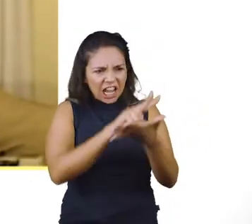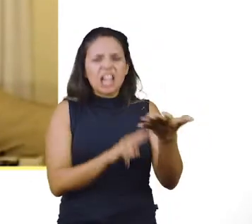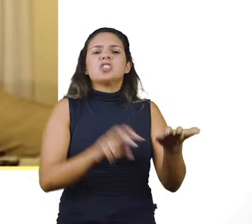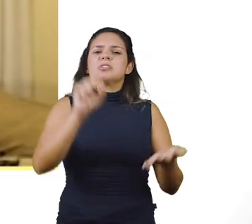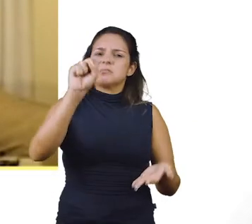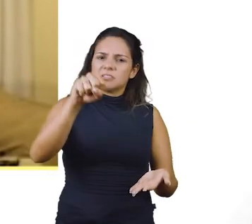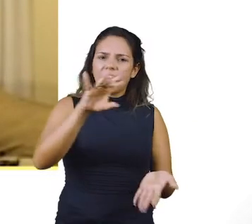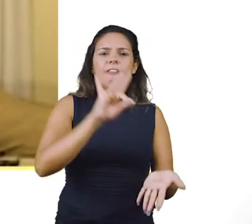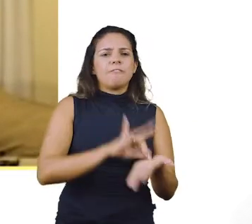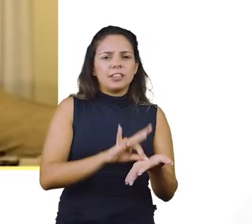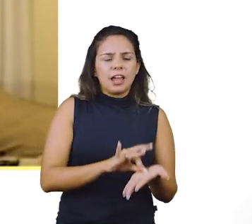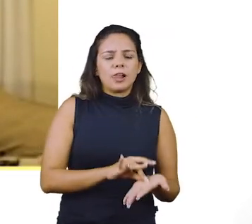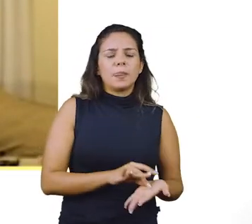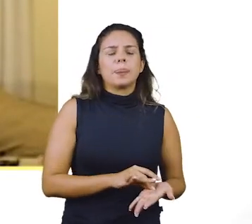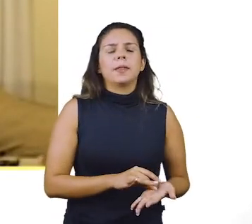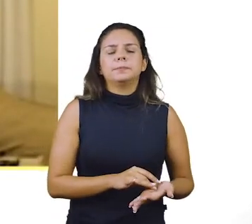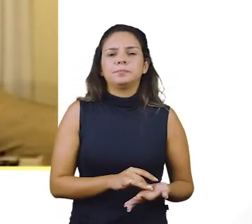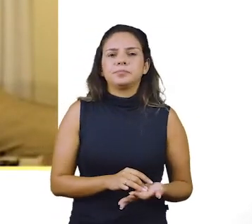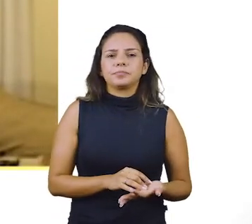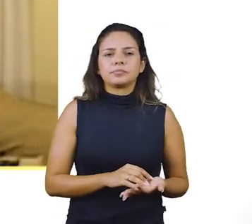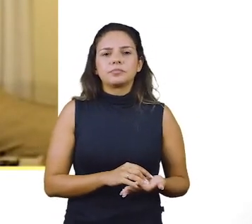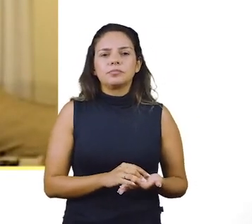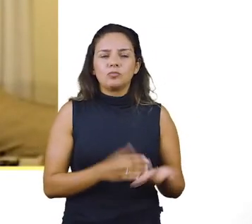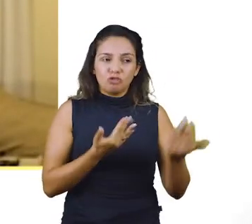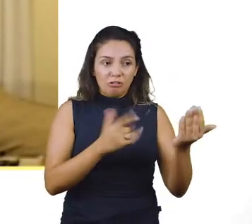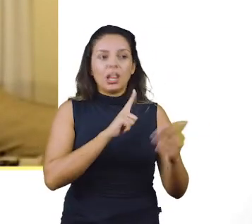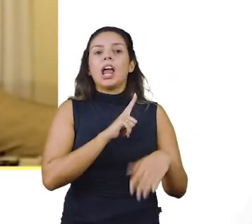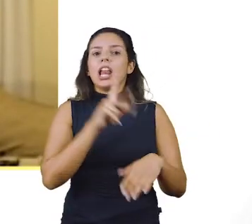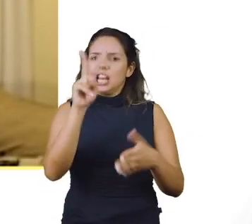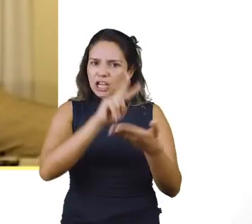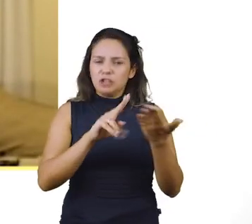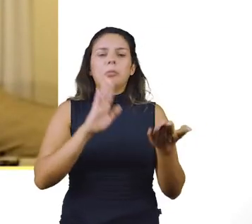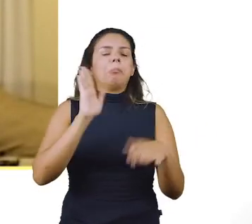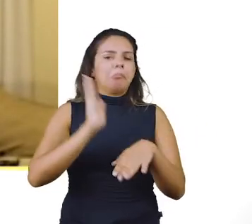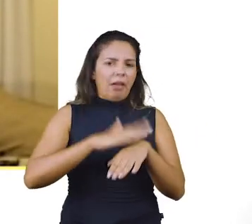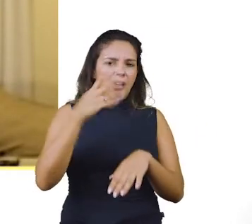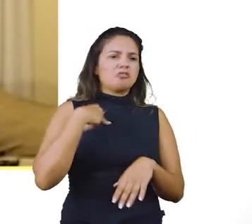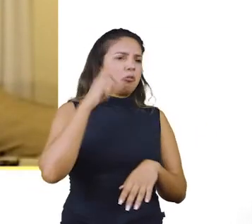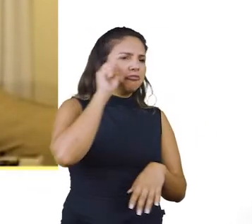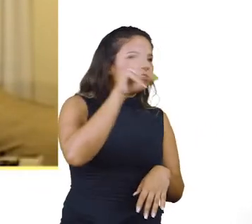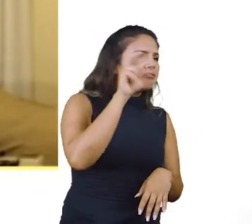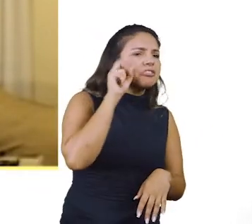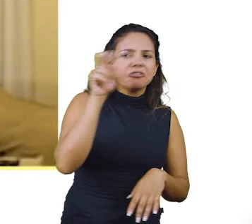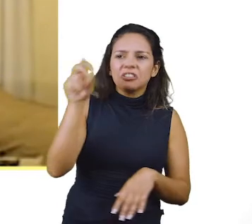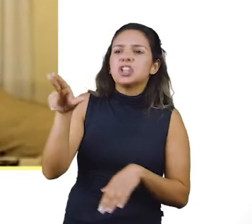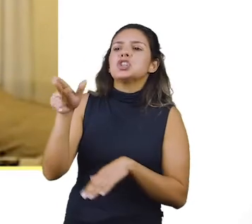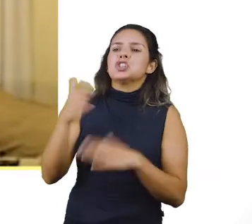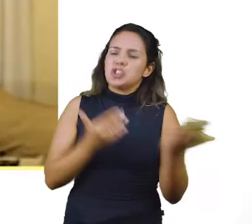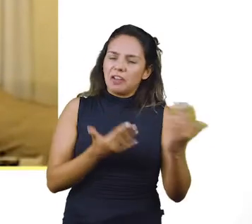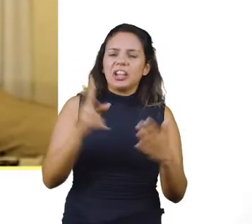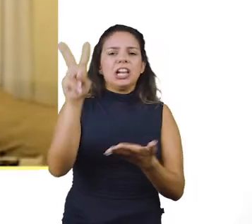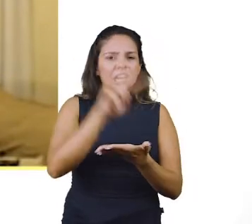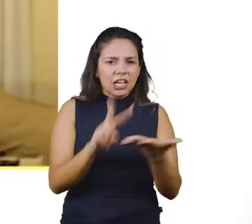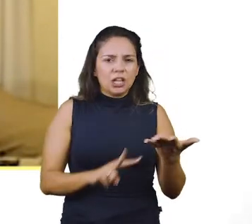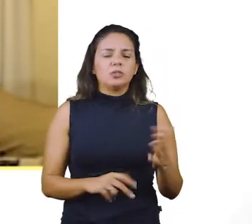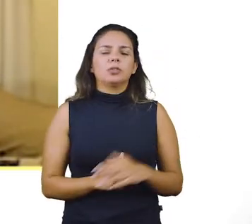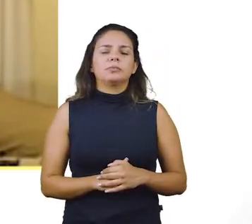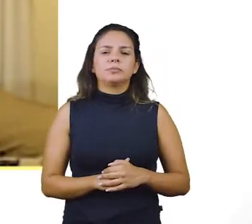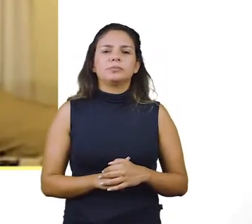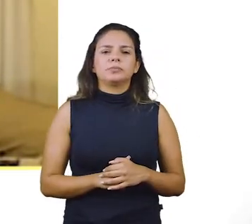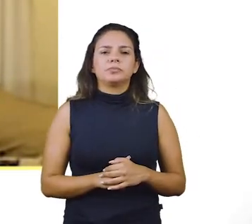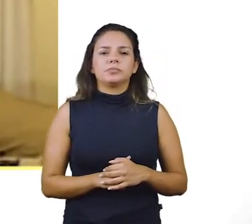mesmo que o jovem tem lido mais, até por essa experiência que tem tornado os livros um pouco